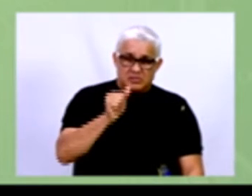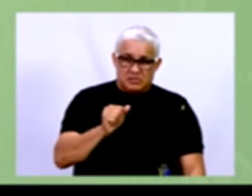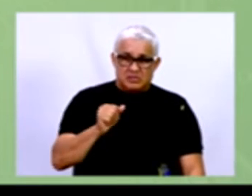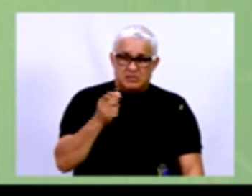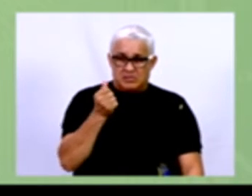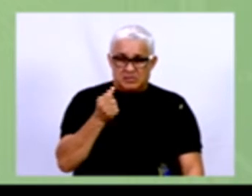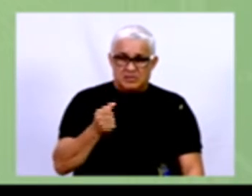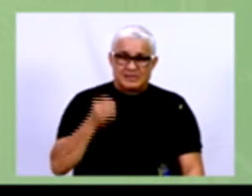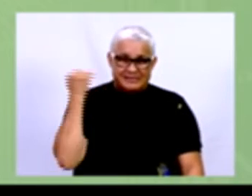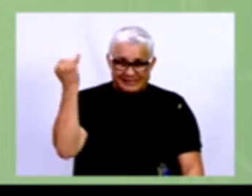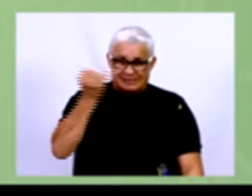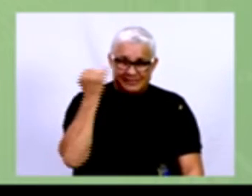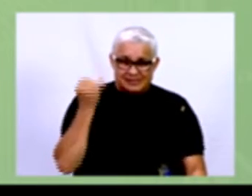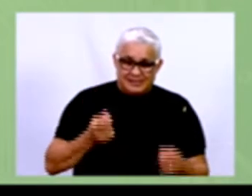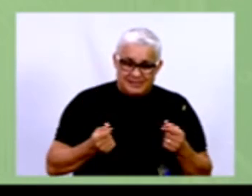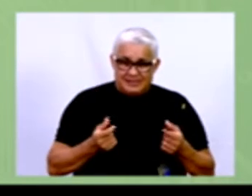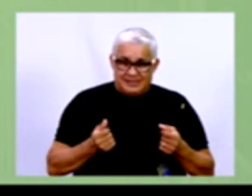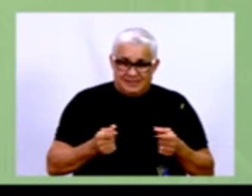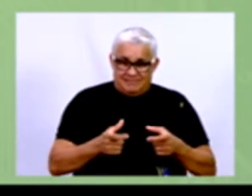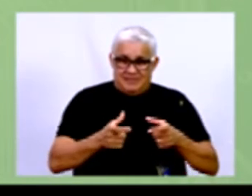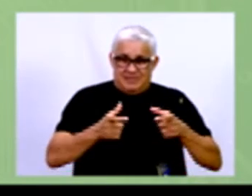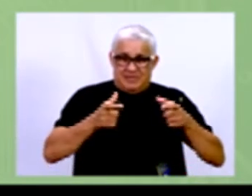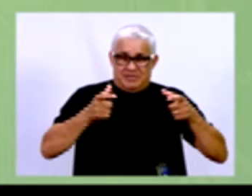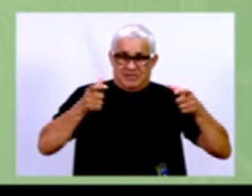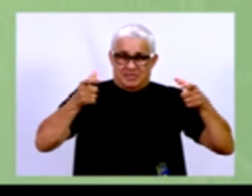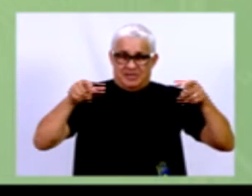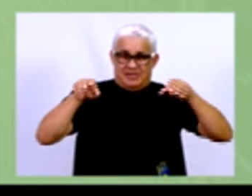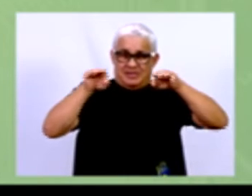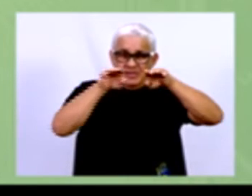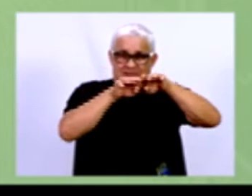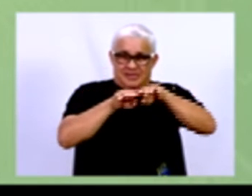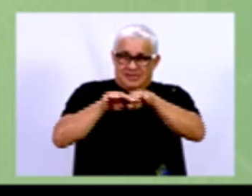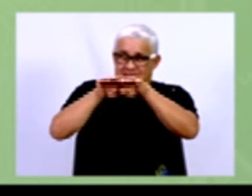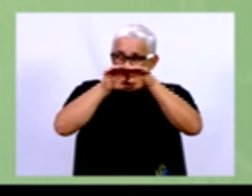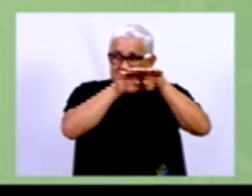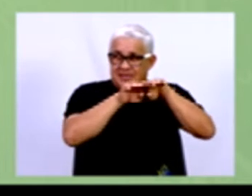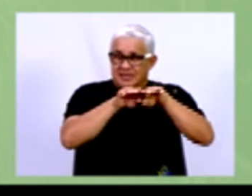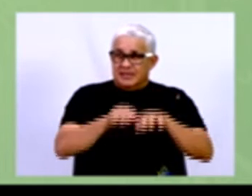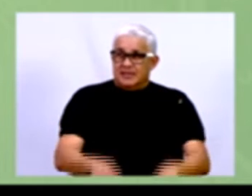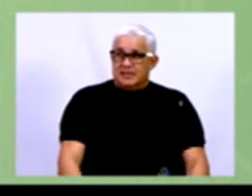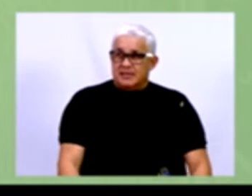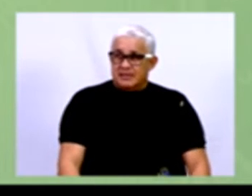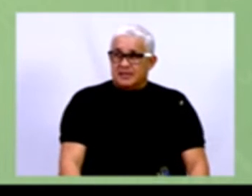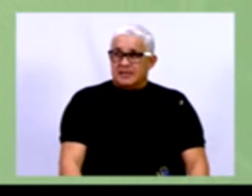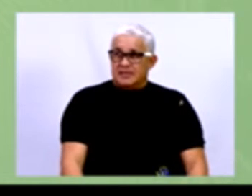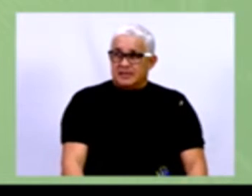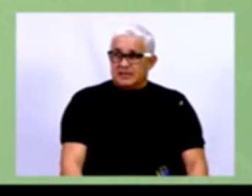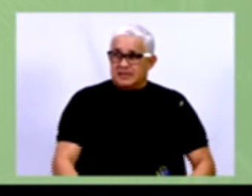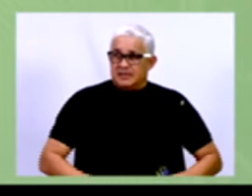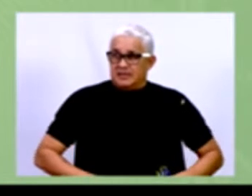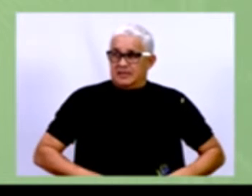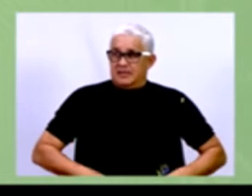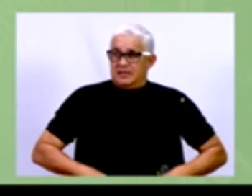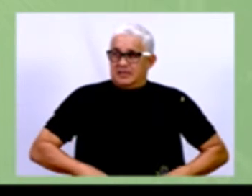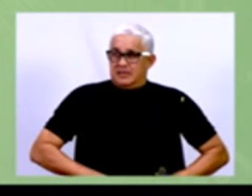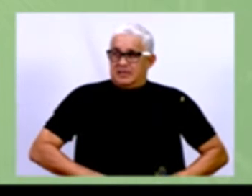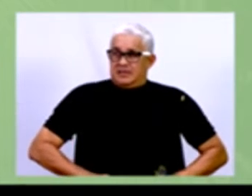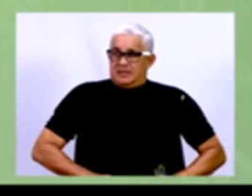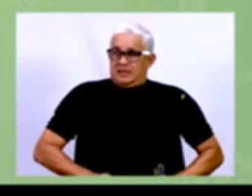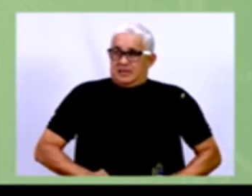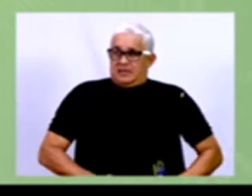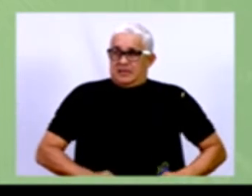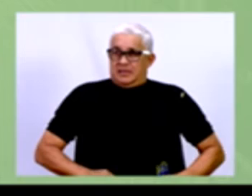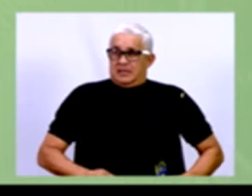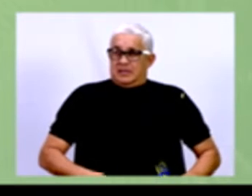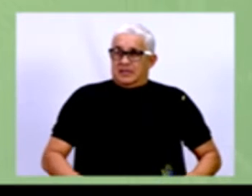economia crescendo em equilíbrio e em crescimento. Um outro objetivo da economia